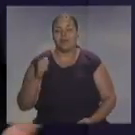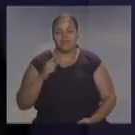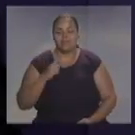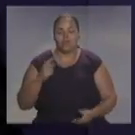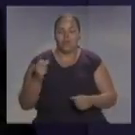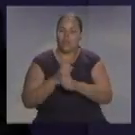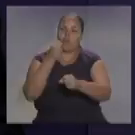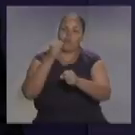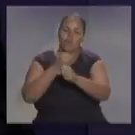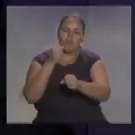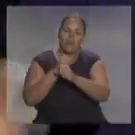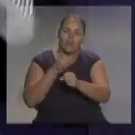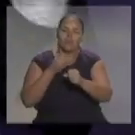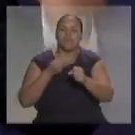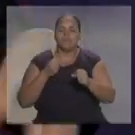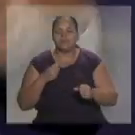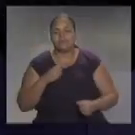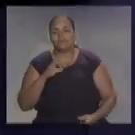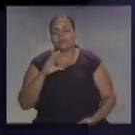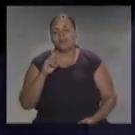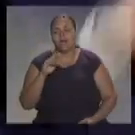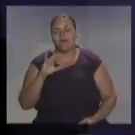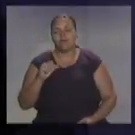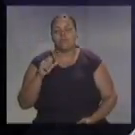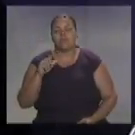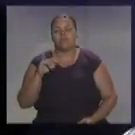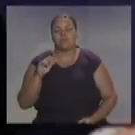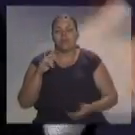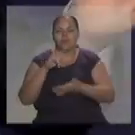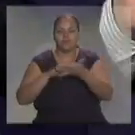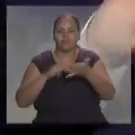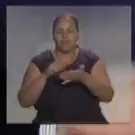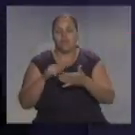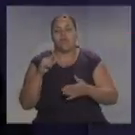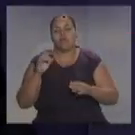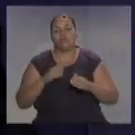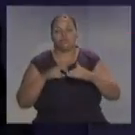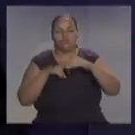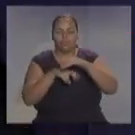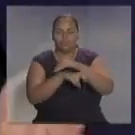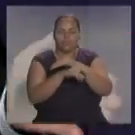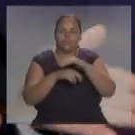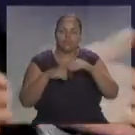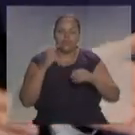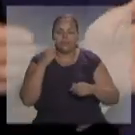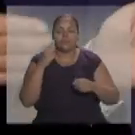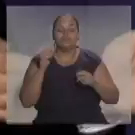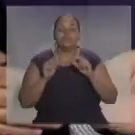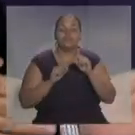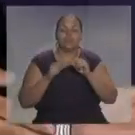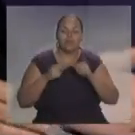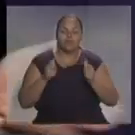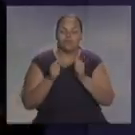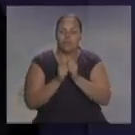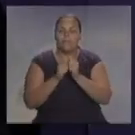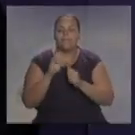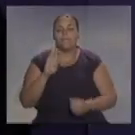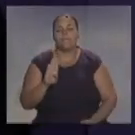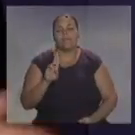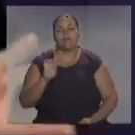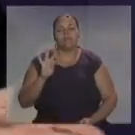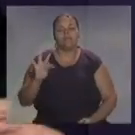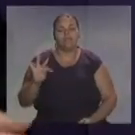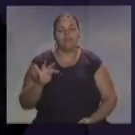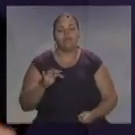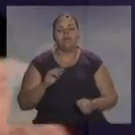exemplo, recebeu uma obra que Carlos Lacerda estava no papel, que era o túnel da Grota Funda. E aí a gente ali conseguiu integrar com o BRT,